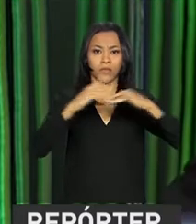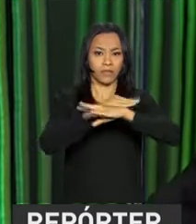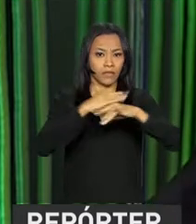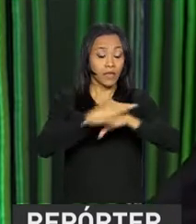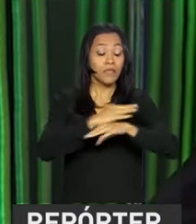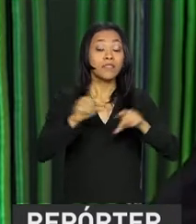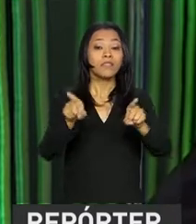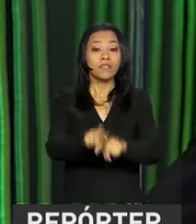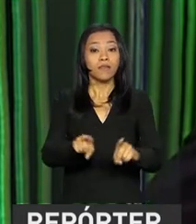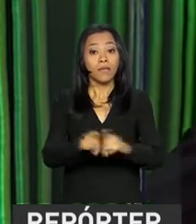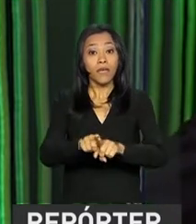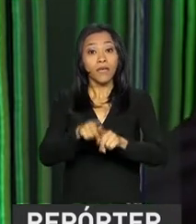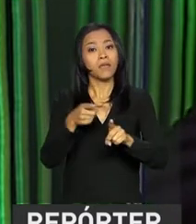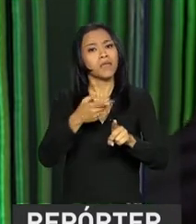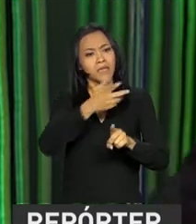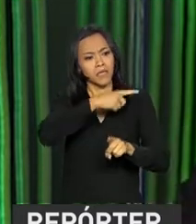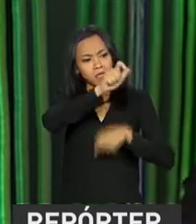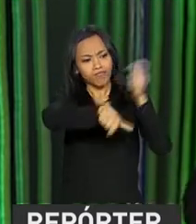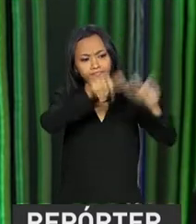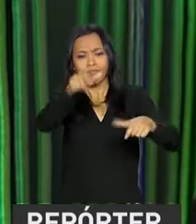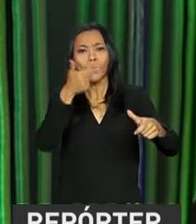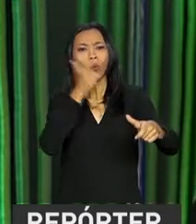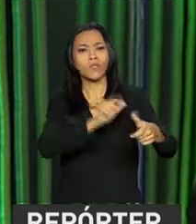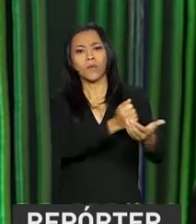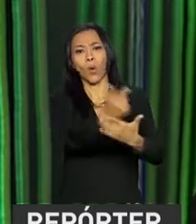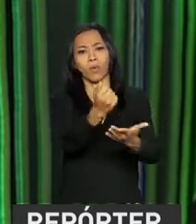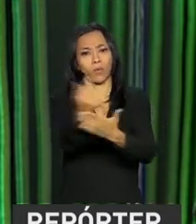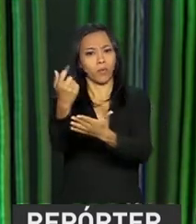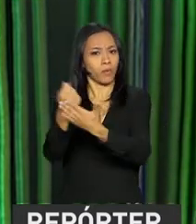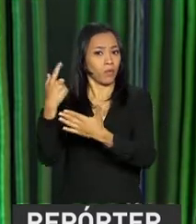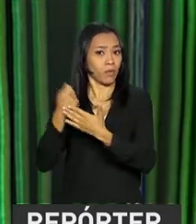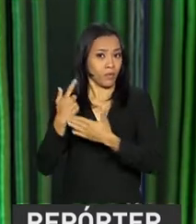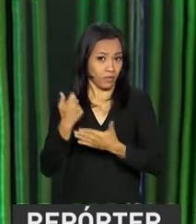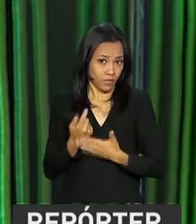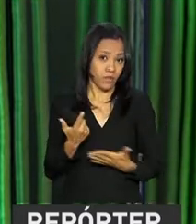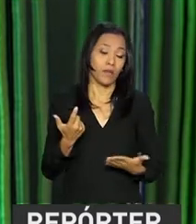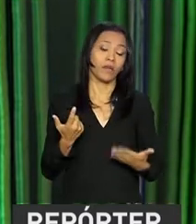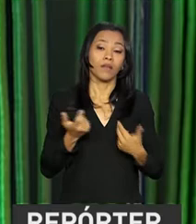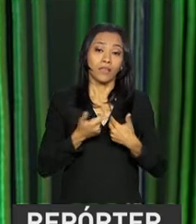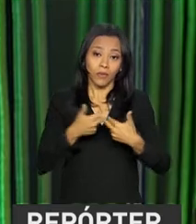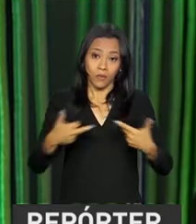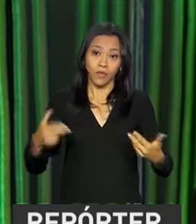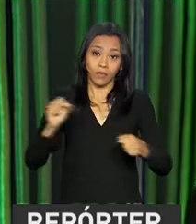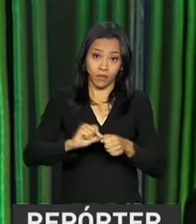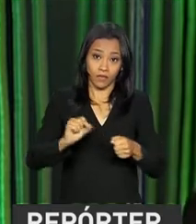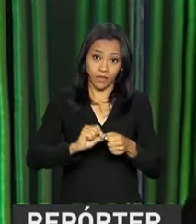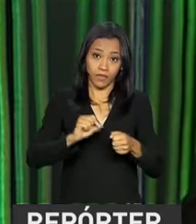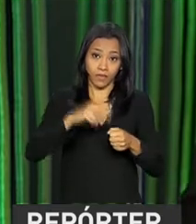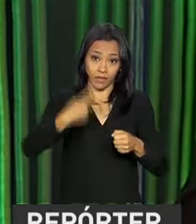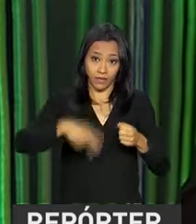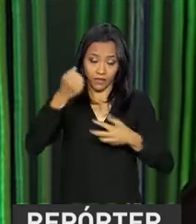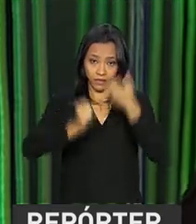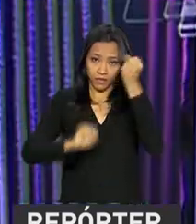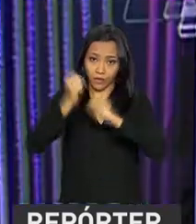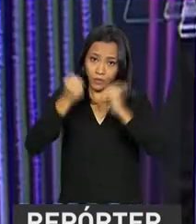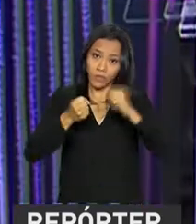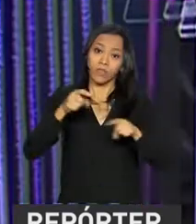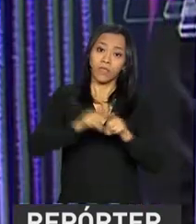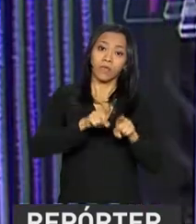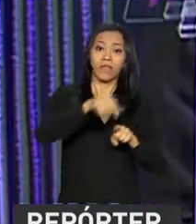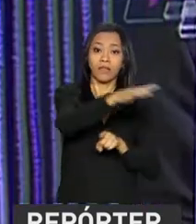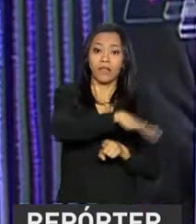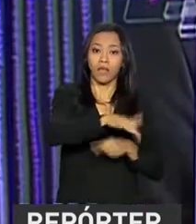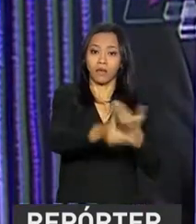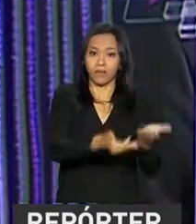seu poder de compra para o consumo de bens produzidos pela indústria e pelo setor de serviço.